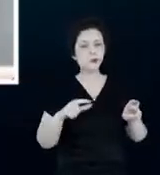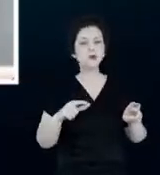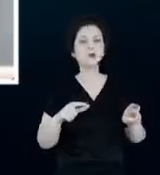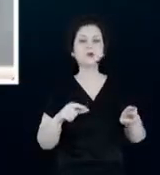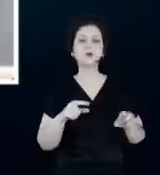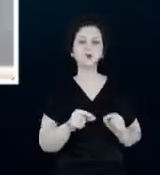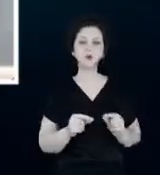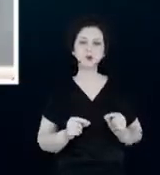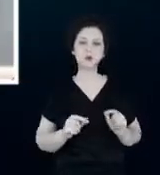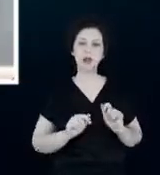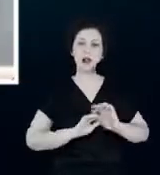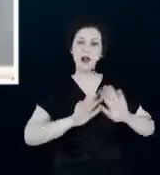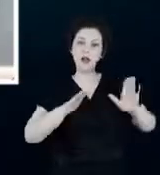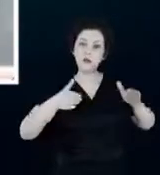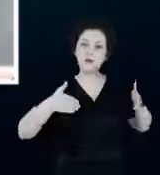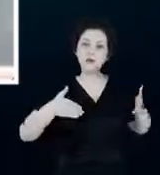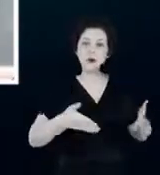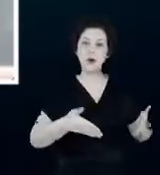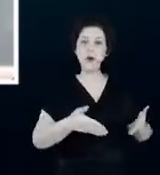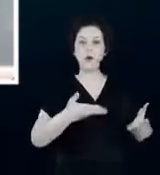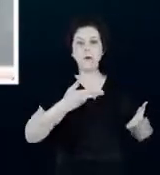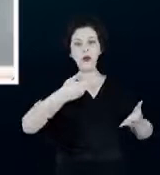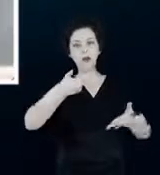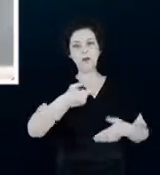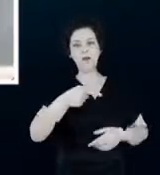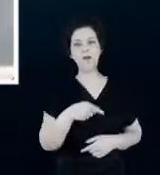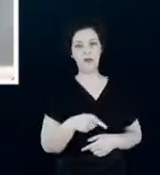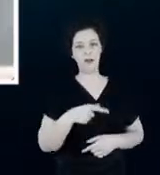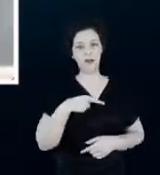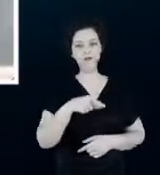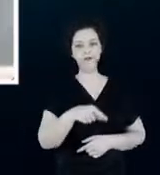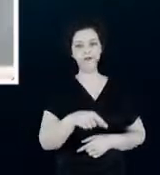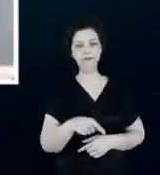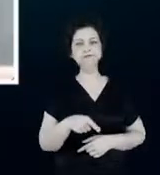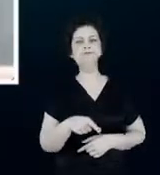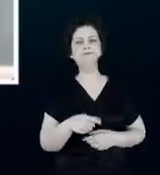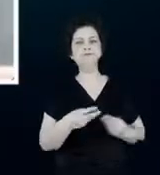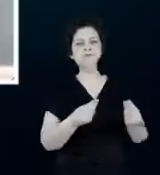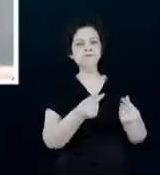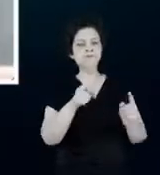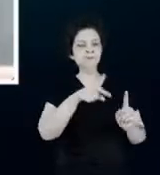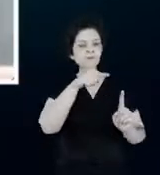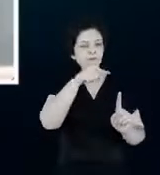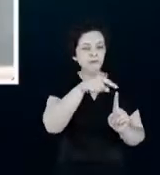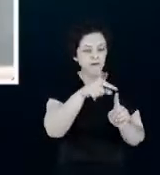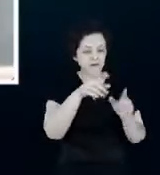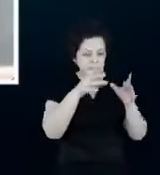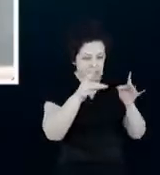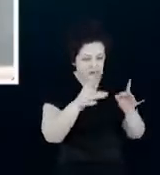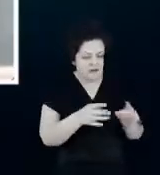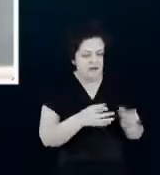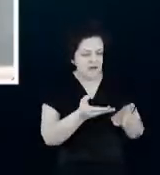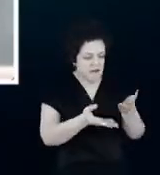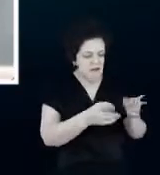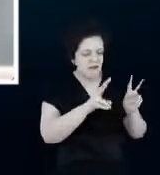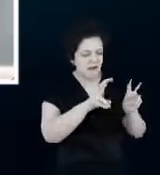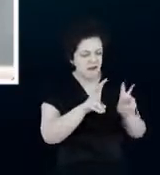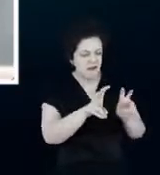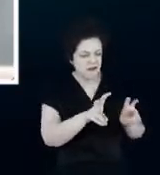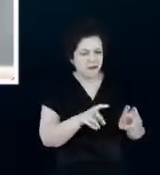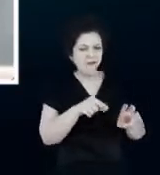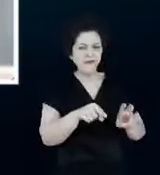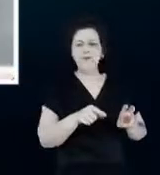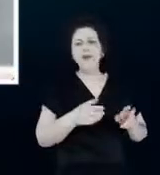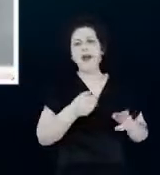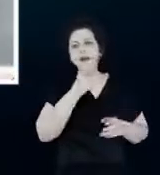um foco um pouco melhor, mais preciso no tratamento que está se dando